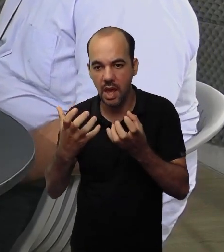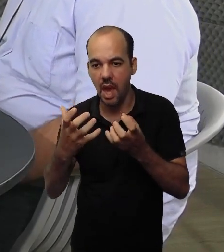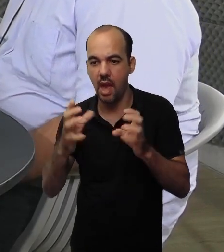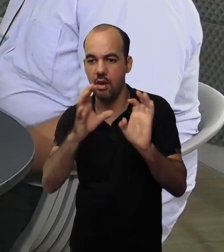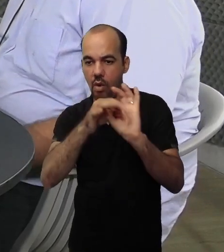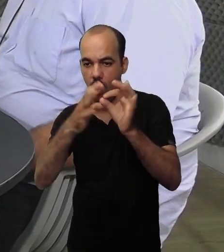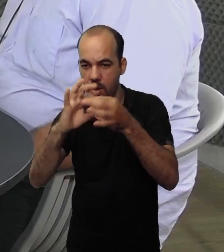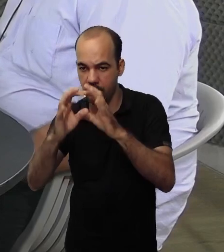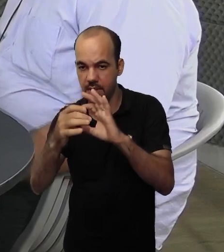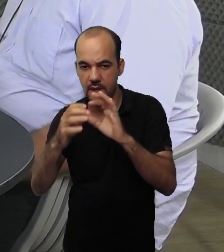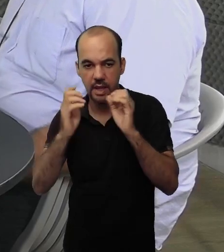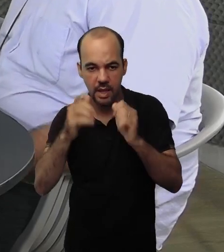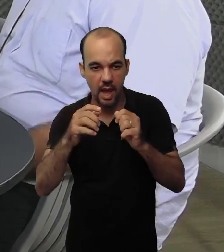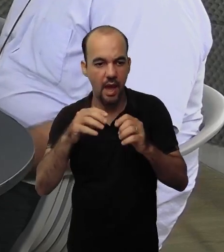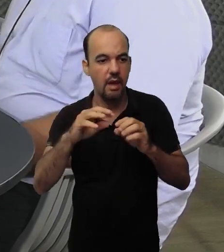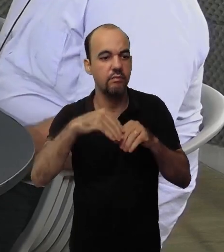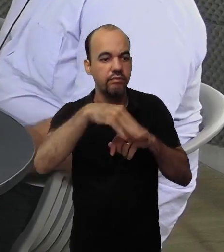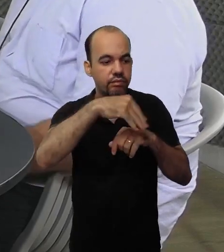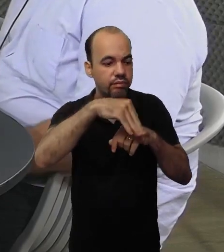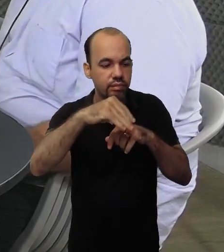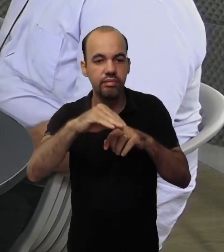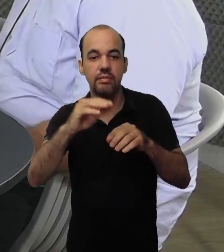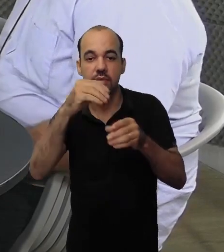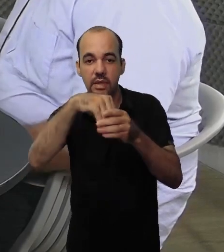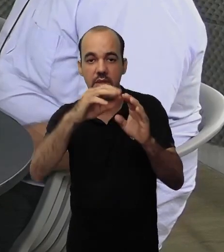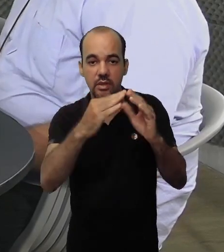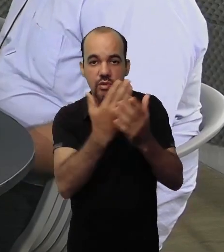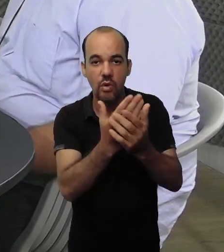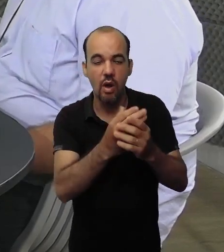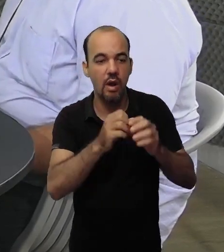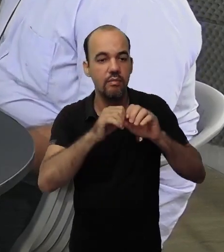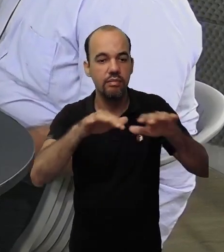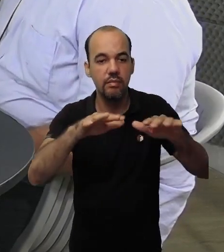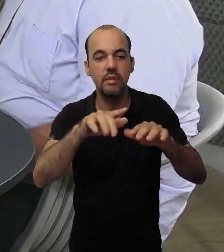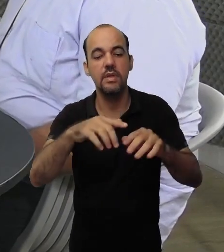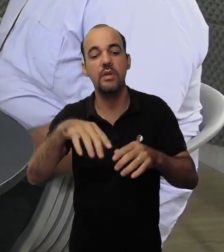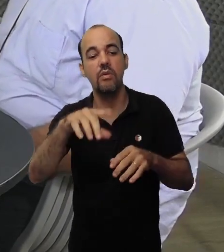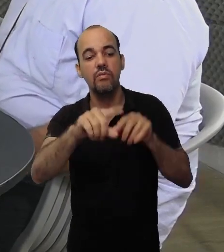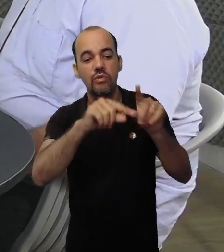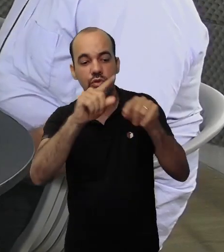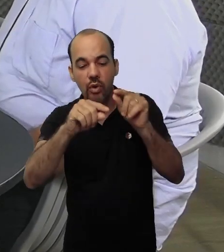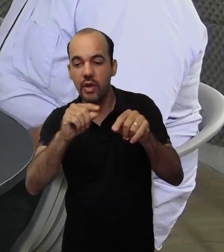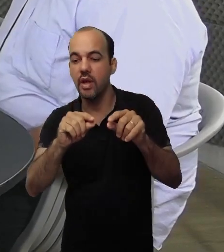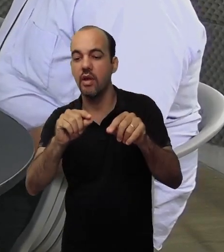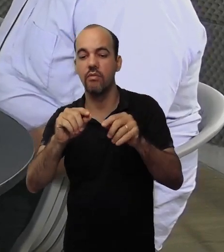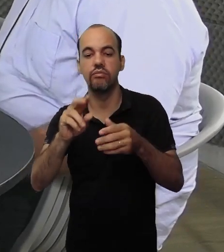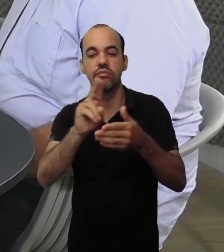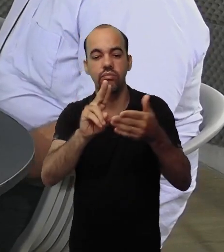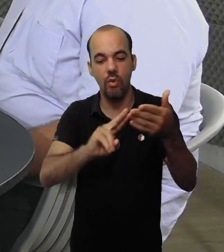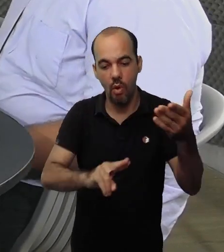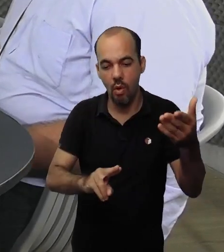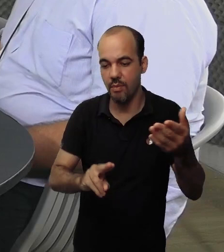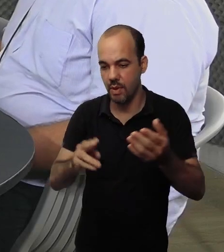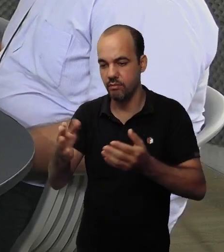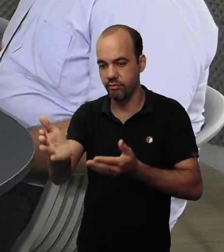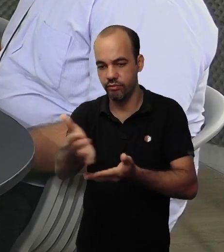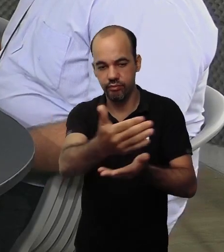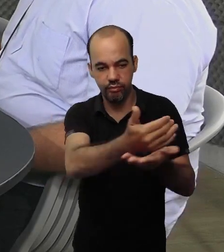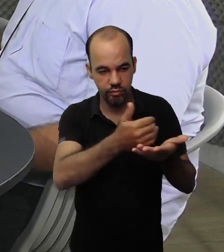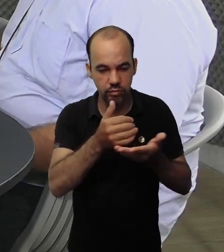desses professores e nós vamos formar o nosso grupo, né, de estudo para mensalmente se encontrar